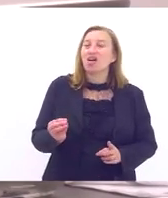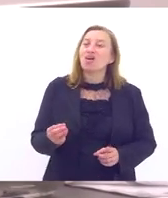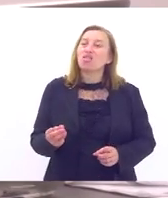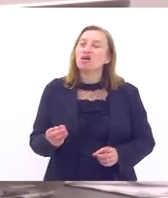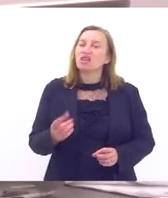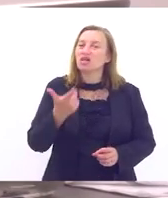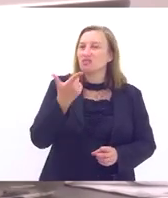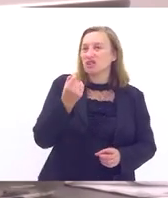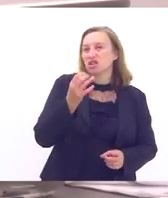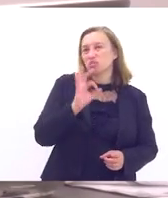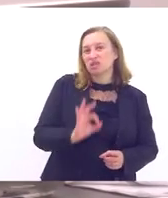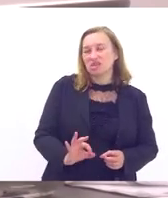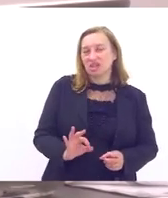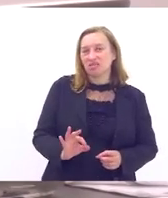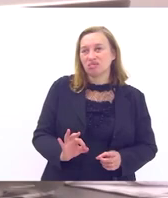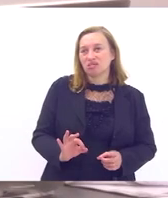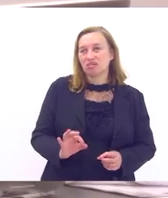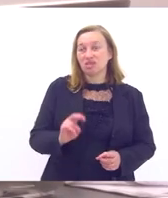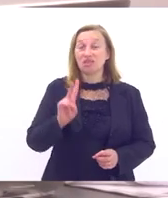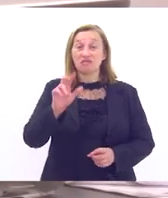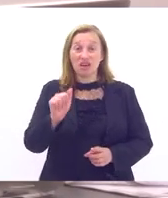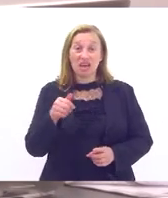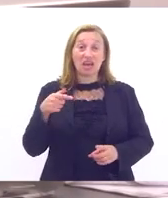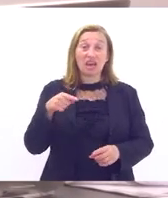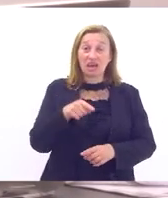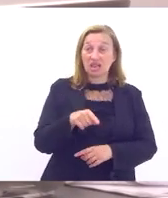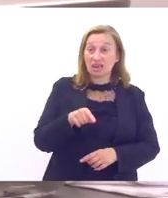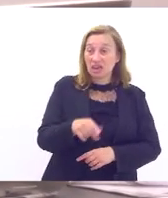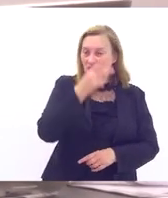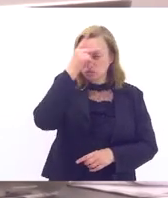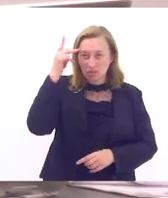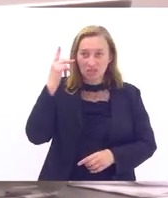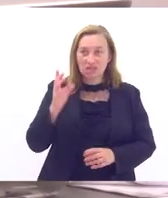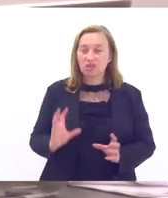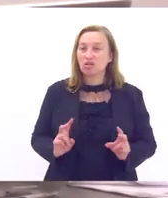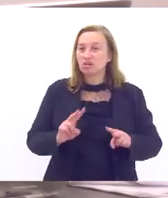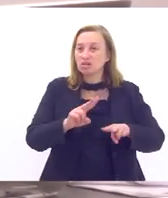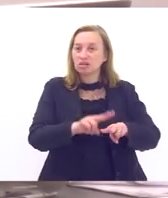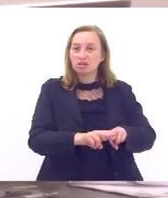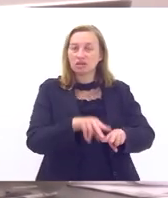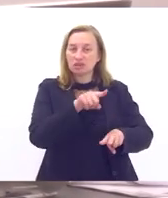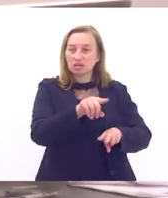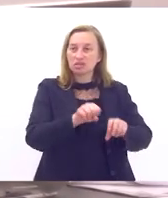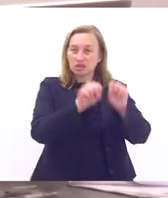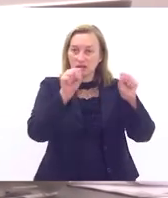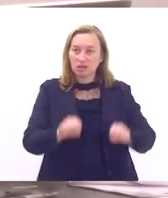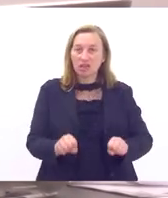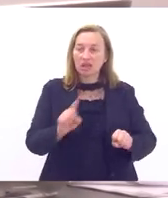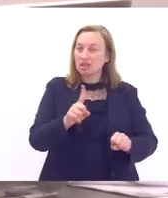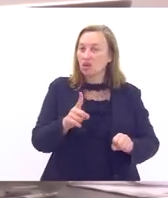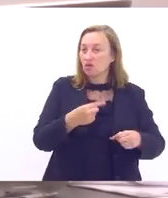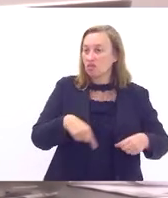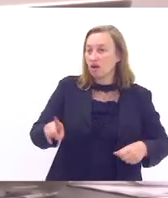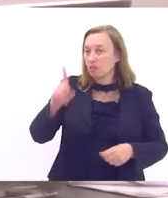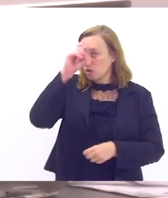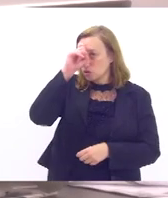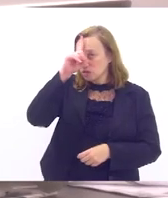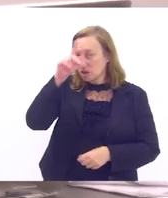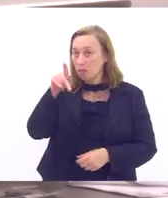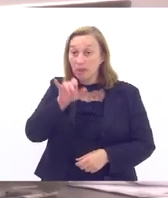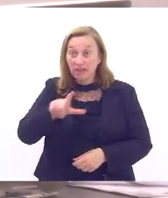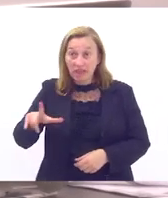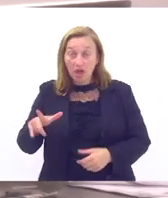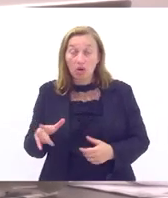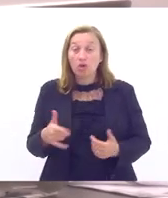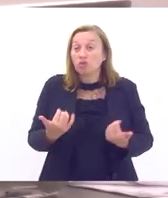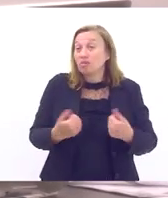ocupação das suas vagas ali. As pessoas do sistema prisional não são internadas no hospital sanatório penal quando